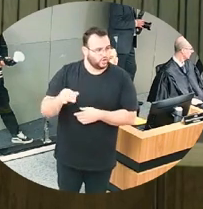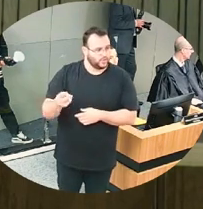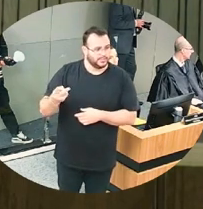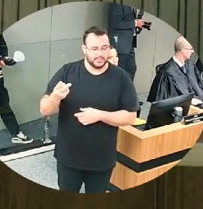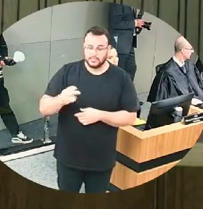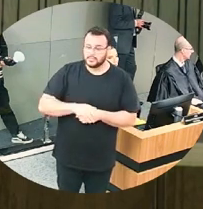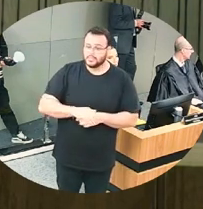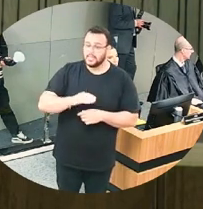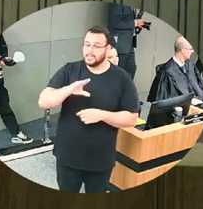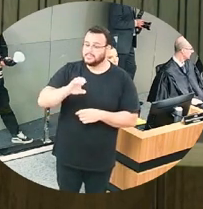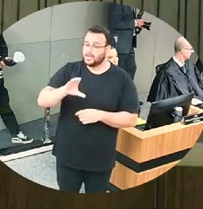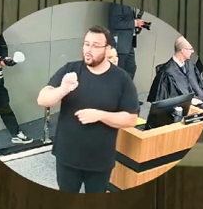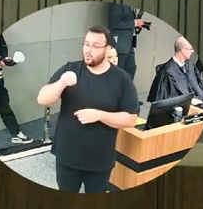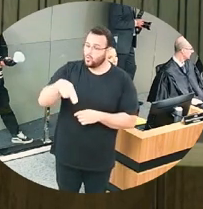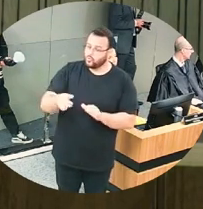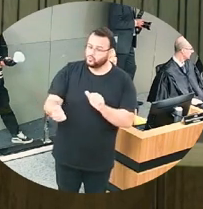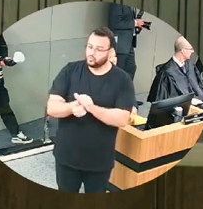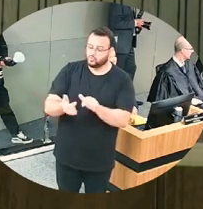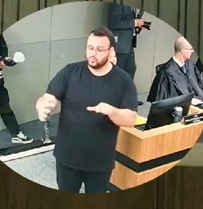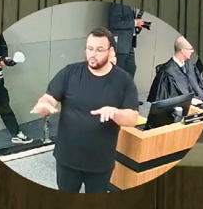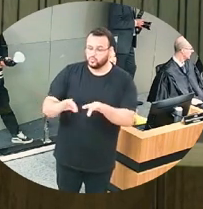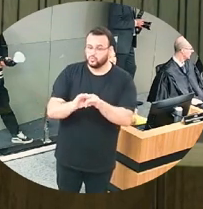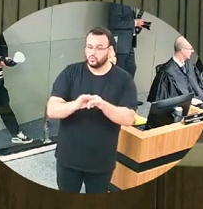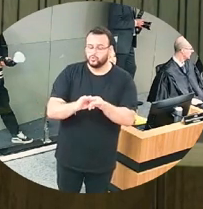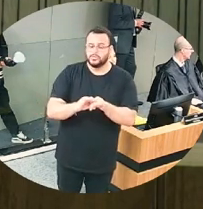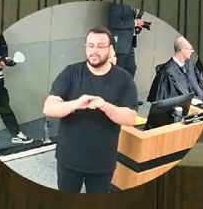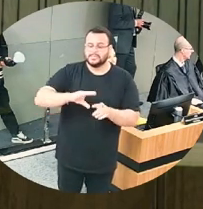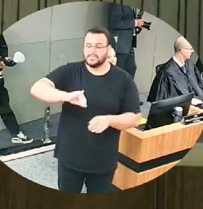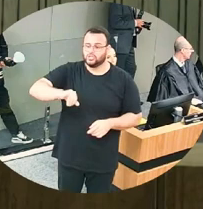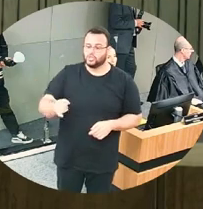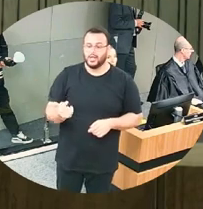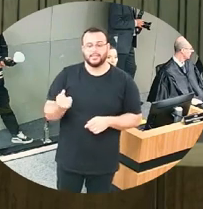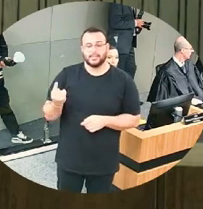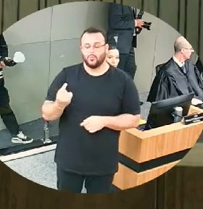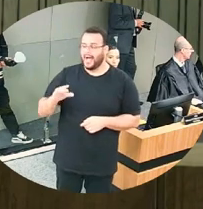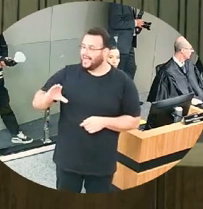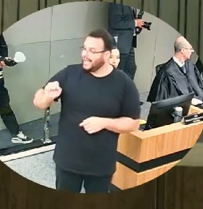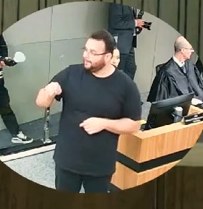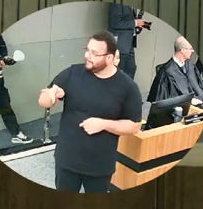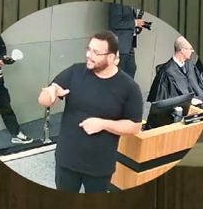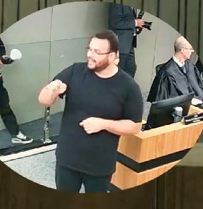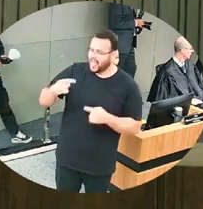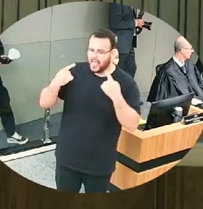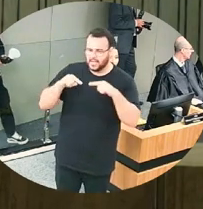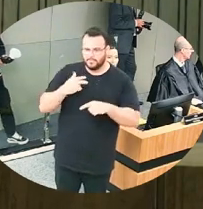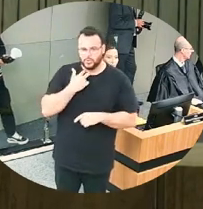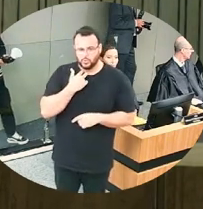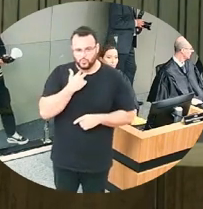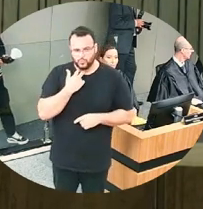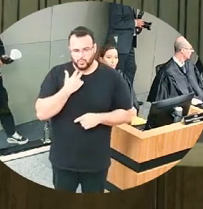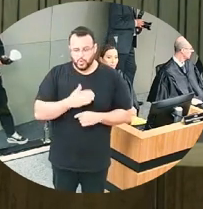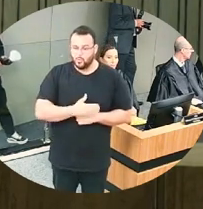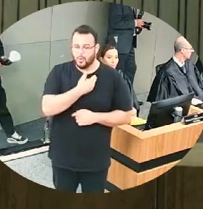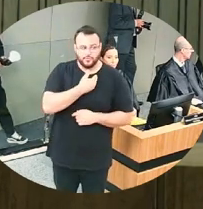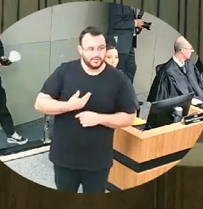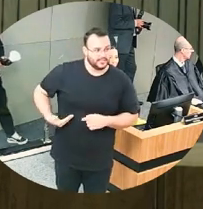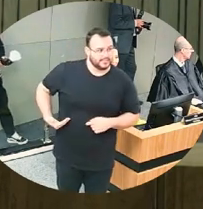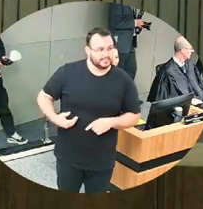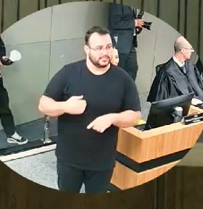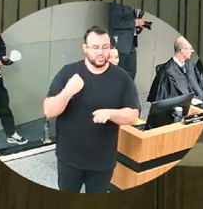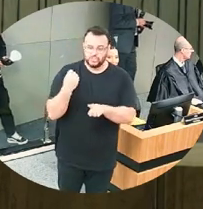na secon com uma cj1 né e também nisso a Camila não pode reamar e uma governança de obras e